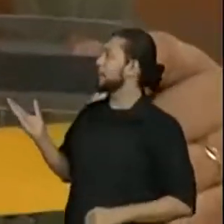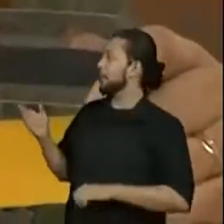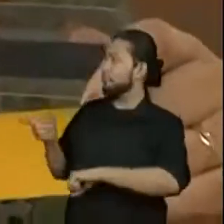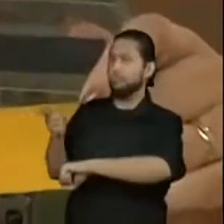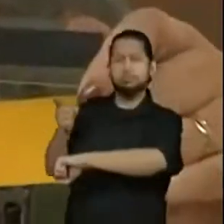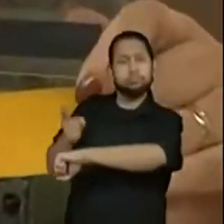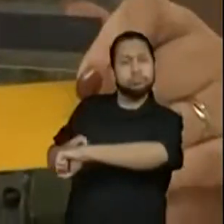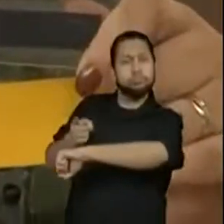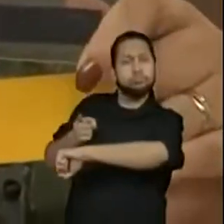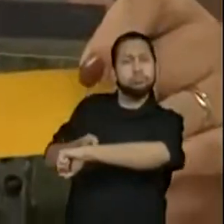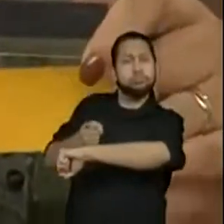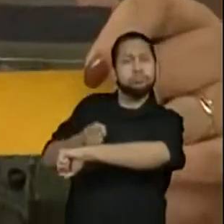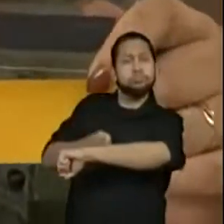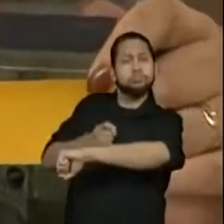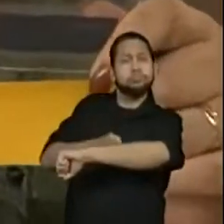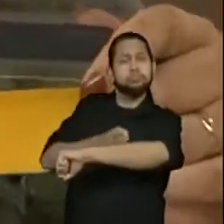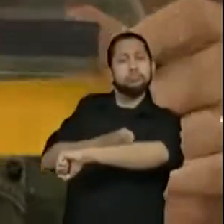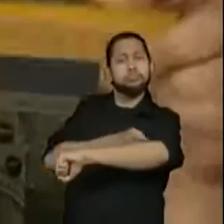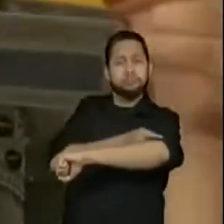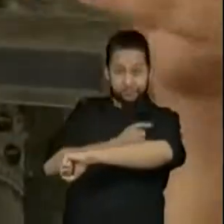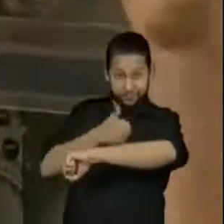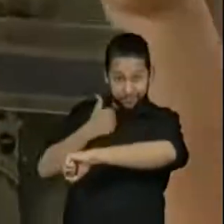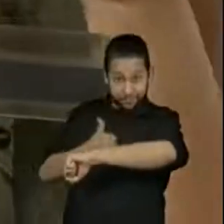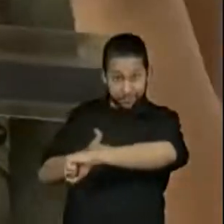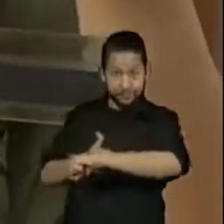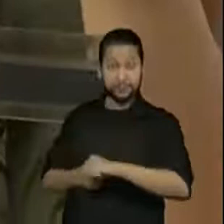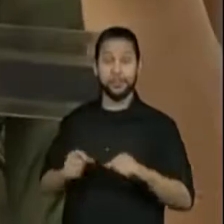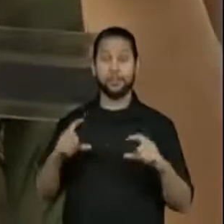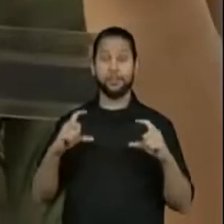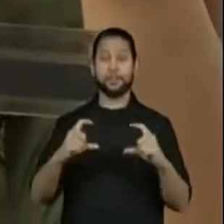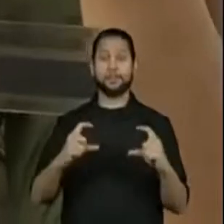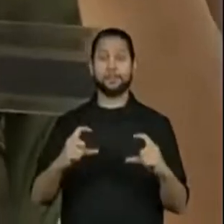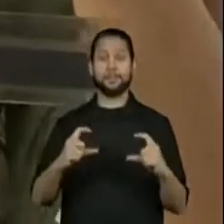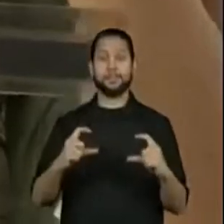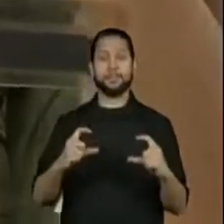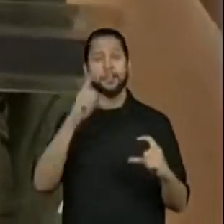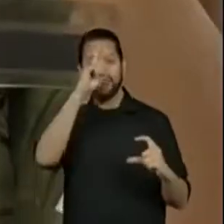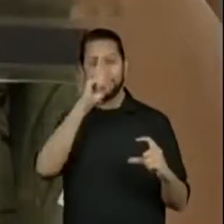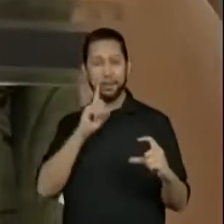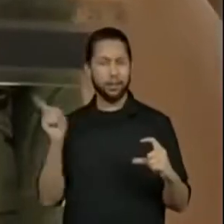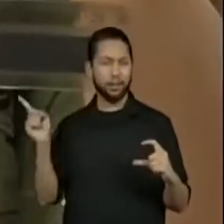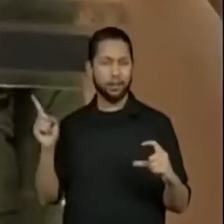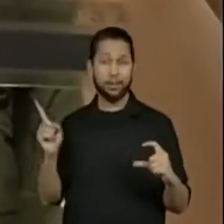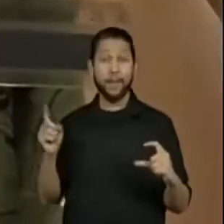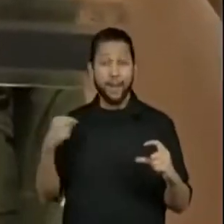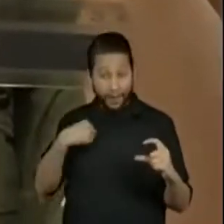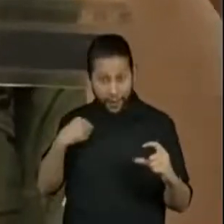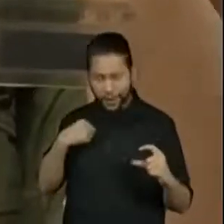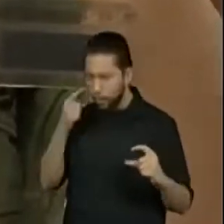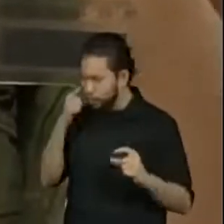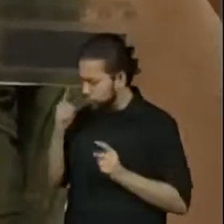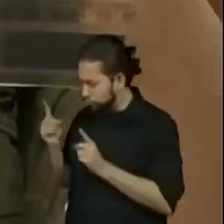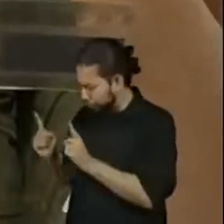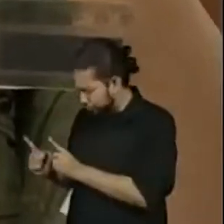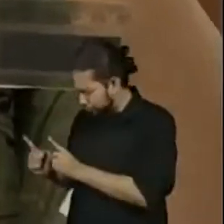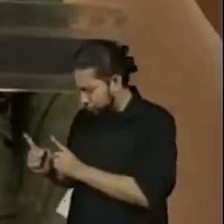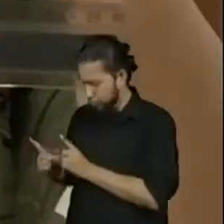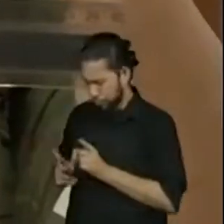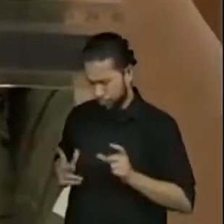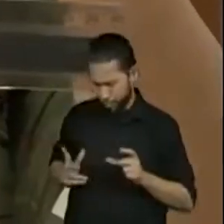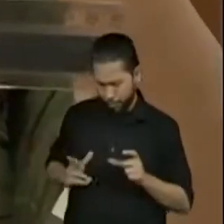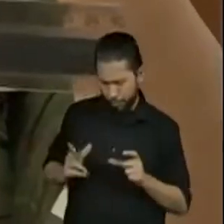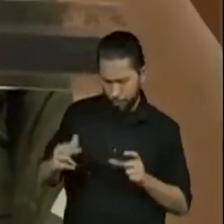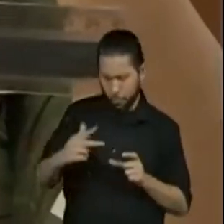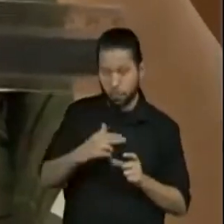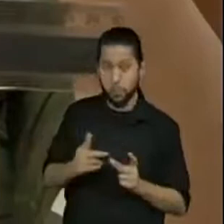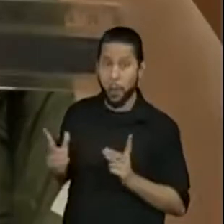Isso! E eu tenho a fita que consta do mesmo tamanhinho que consta aí no material do